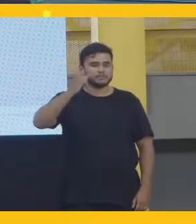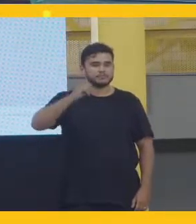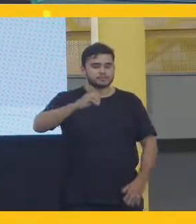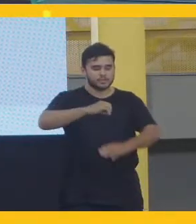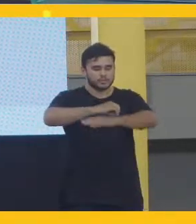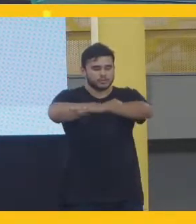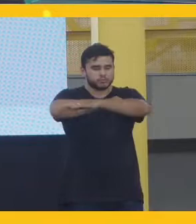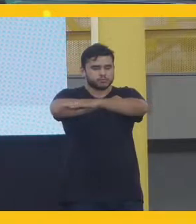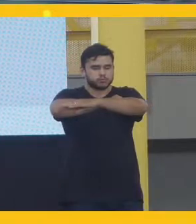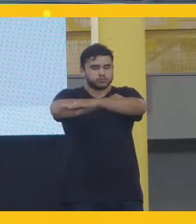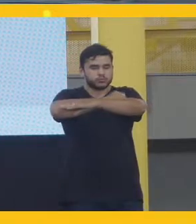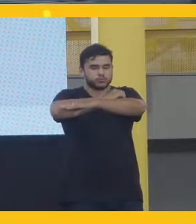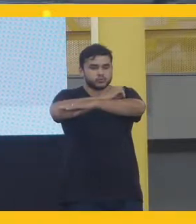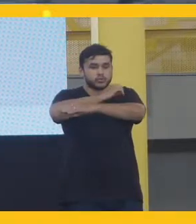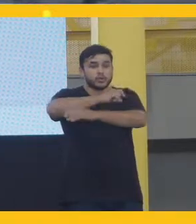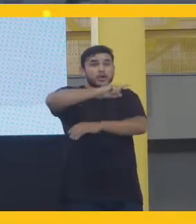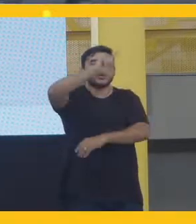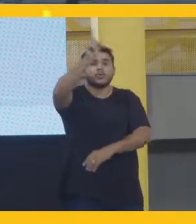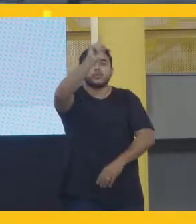Quem já ouviu, levanta a mão.